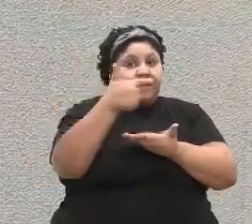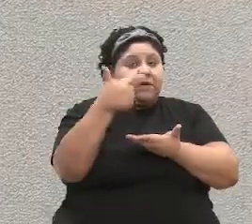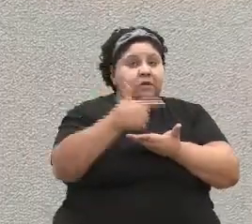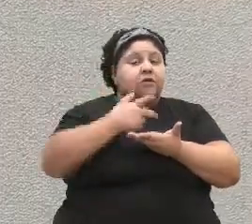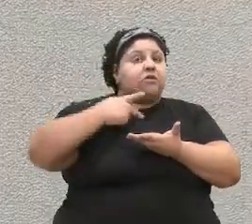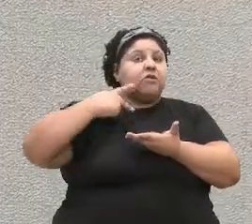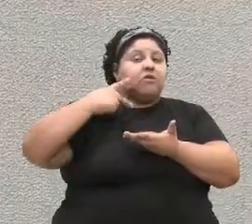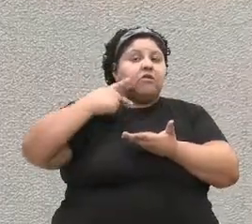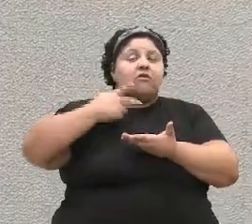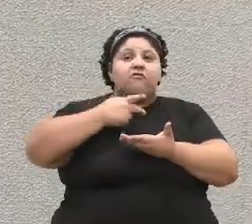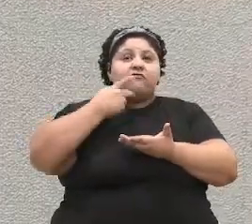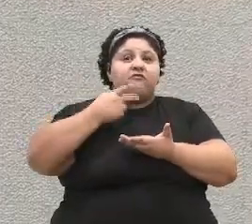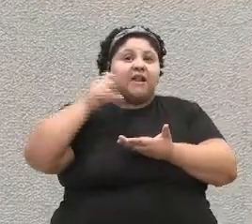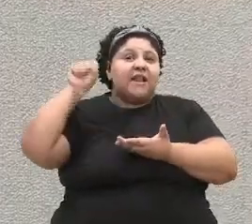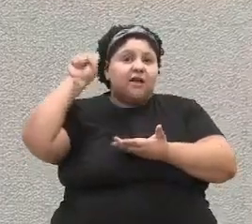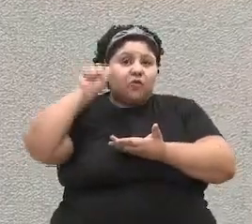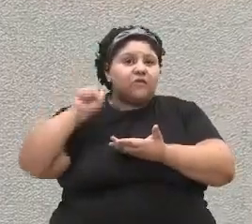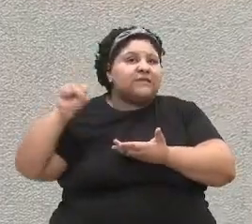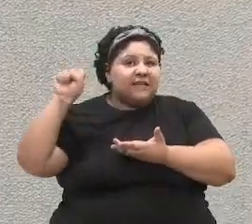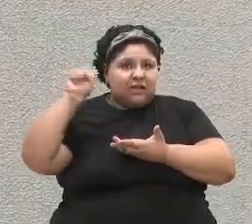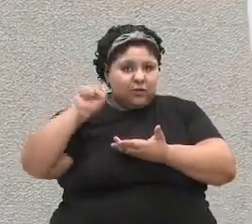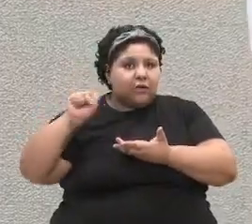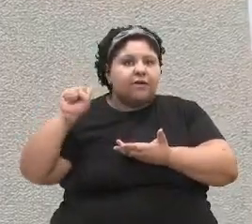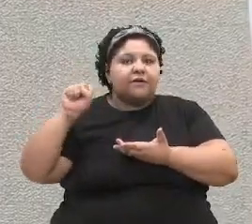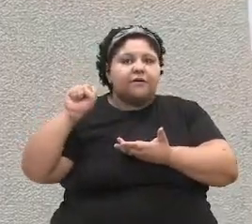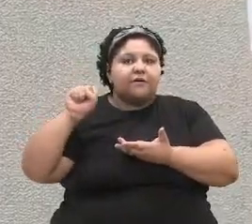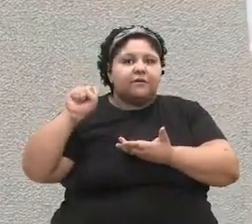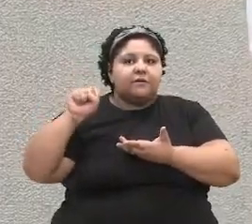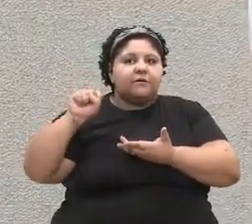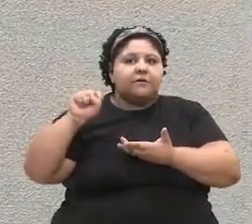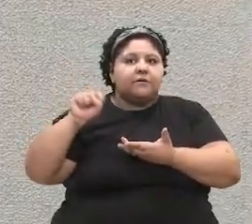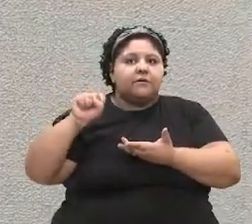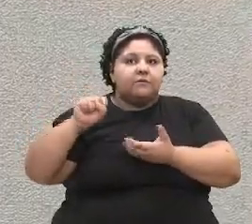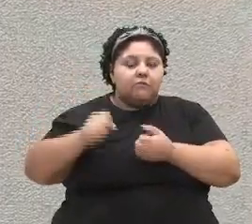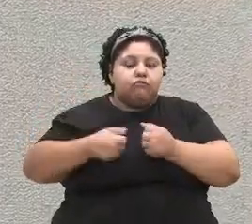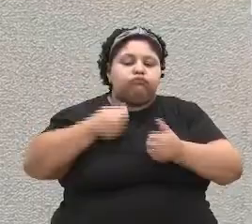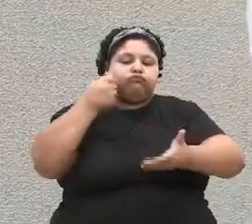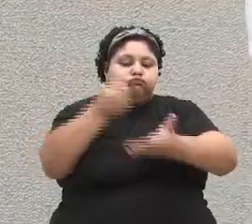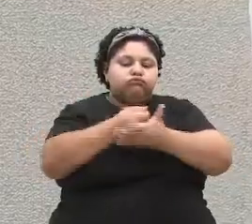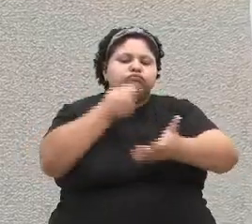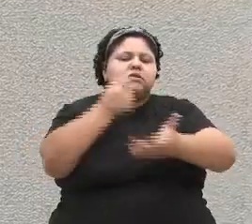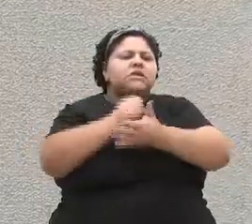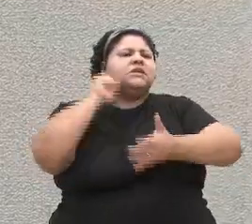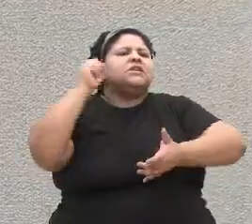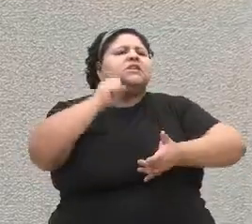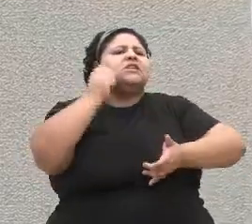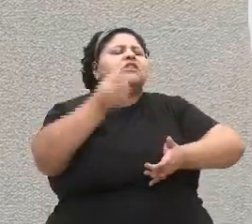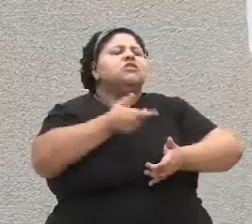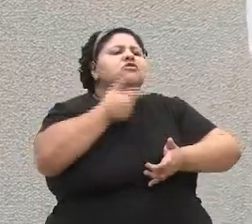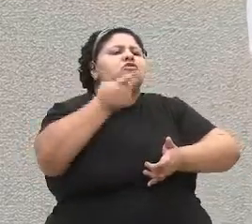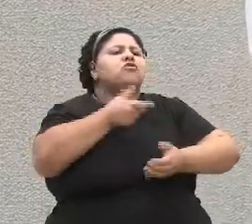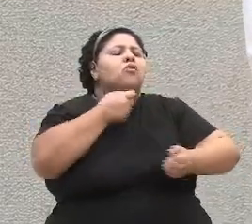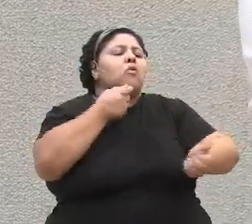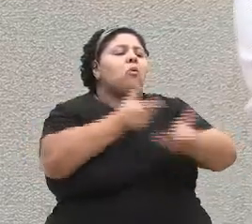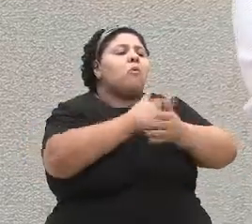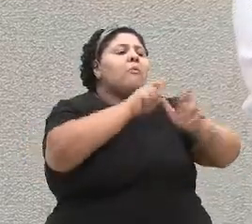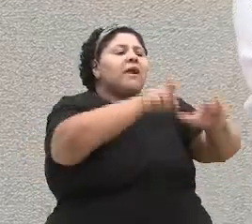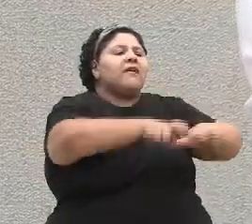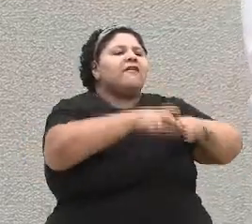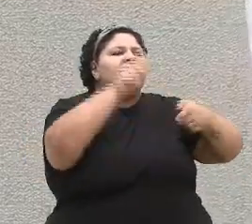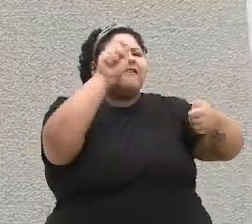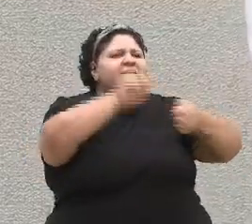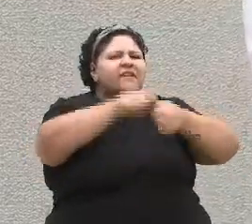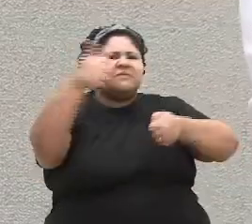Reis uma vez, tive a oportunidade de falar com ele, porque ele é um grande defensor, e eu disse, senador, se o senhor comprar uma chácara no interior, o senhor faz primeiro